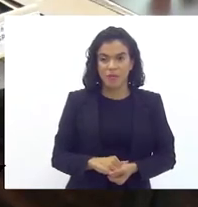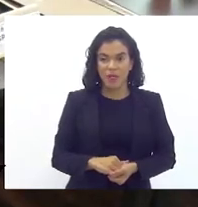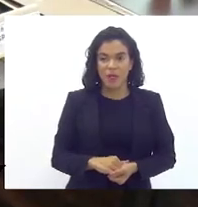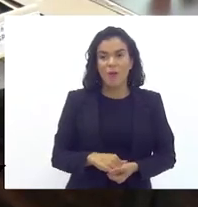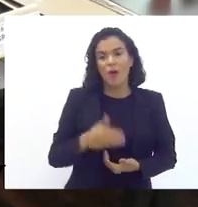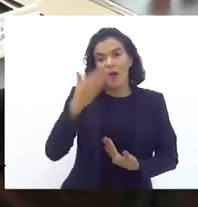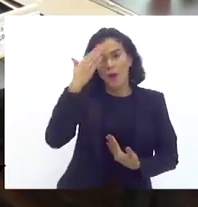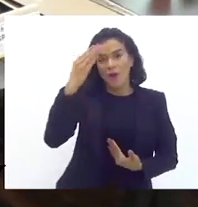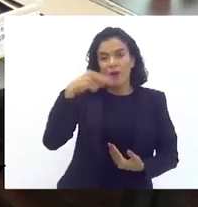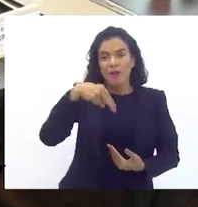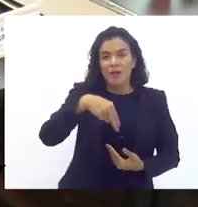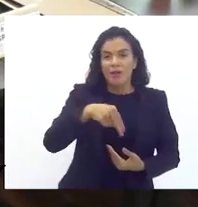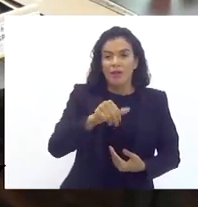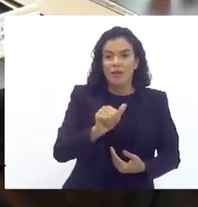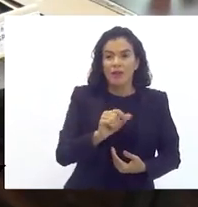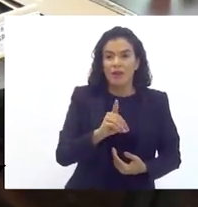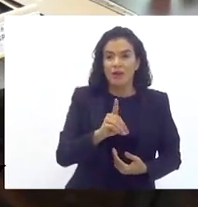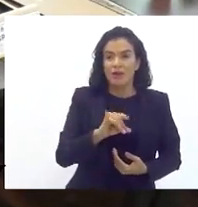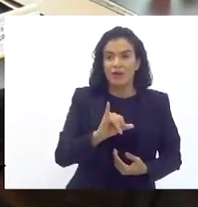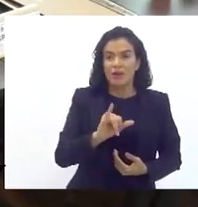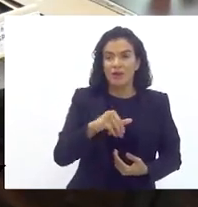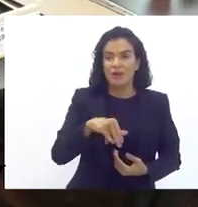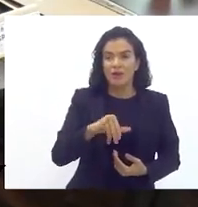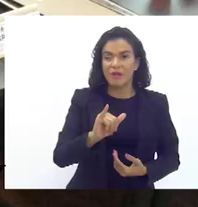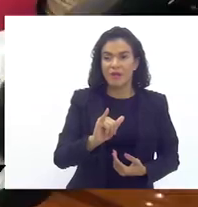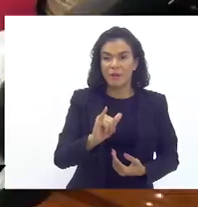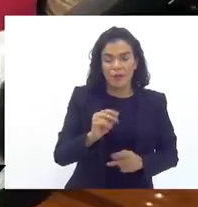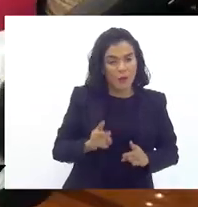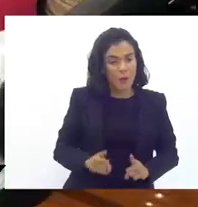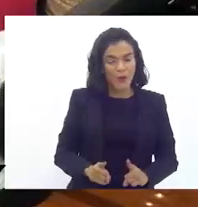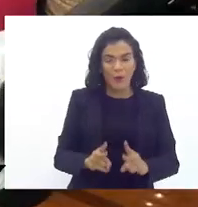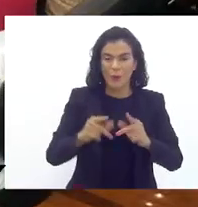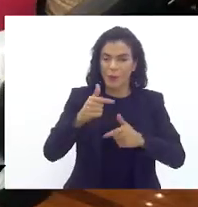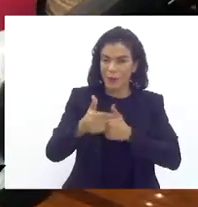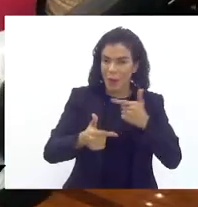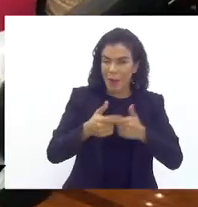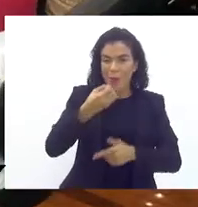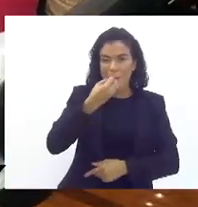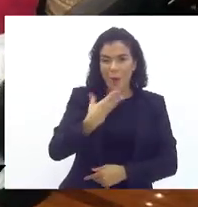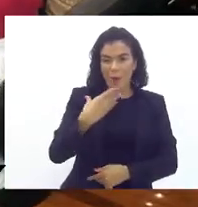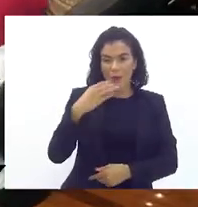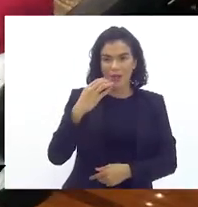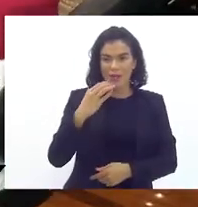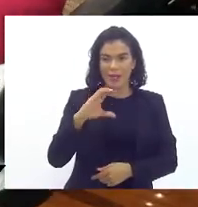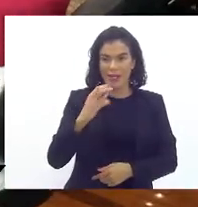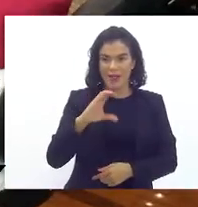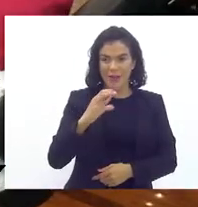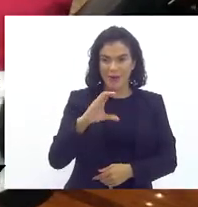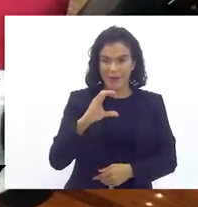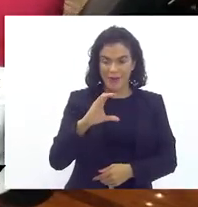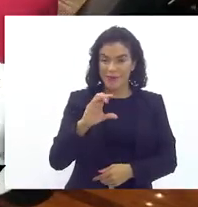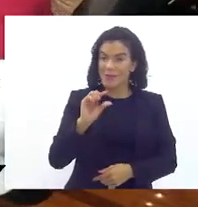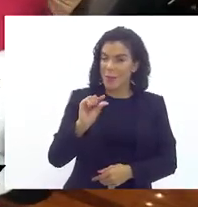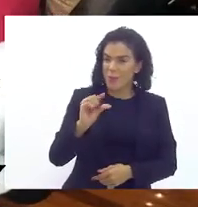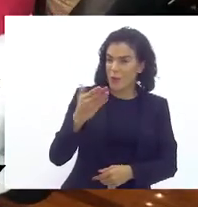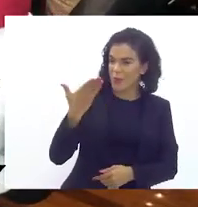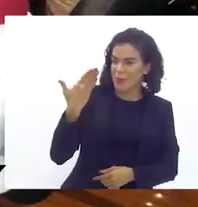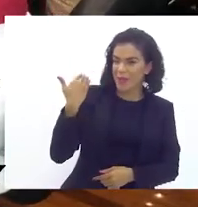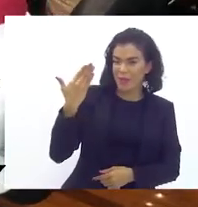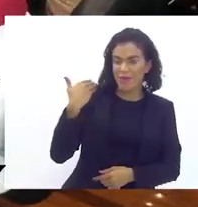Nadine continue fazendo bom trabalho lá em Niterói não só em Niterói você é pouco tempo teve